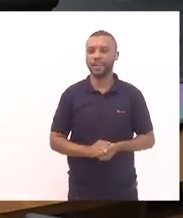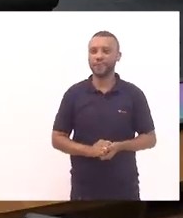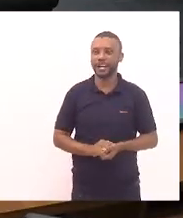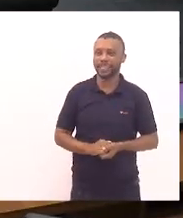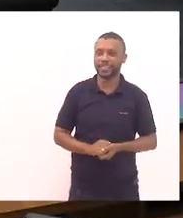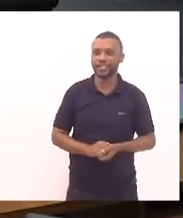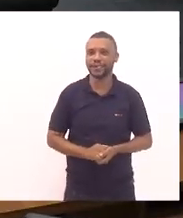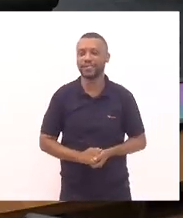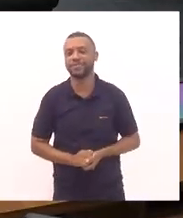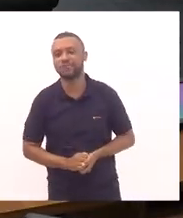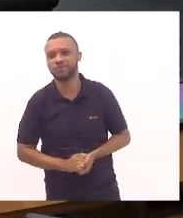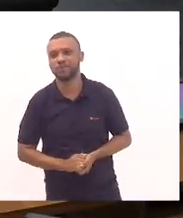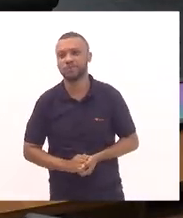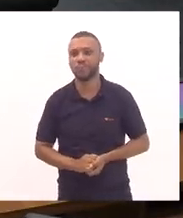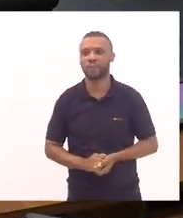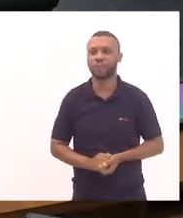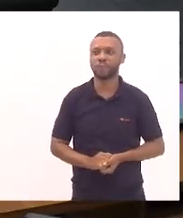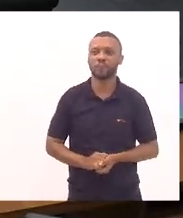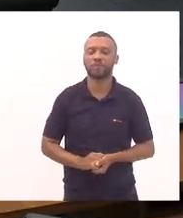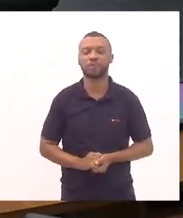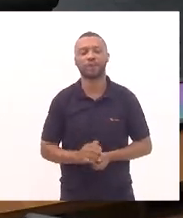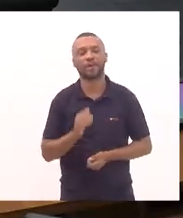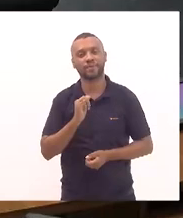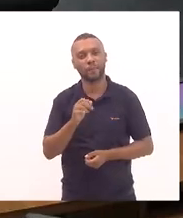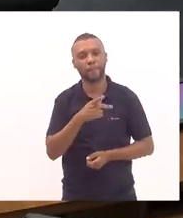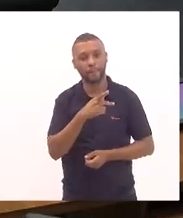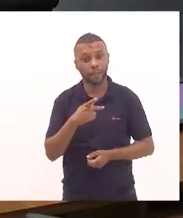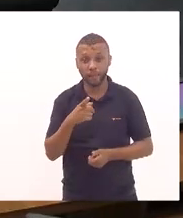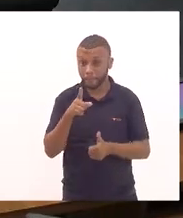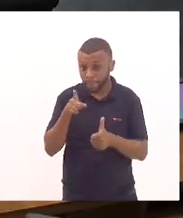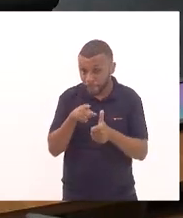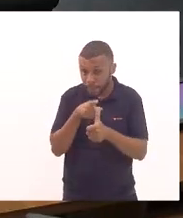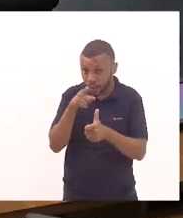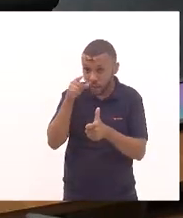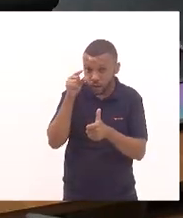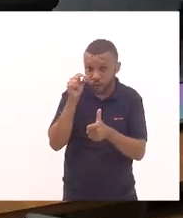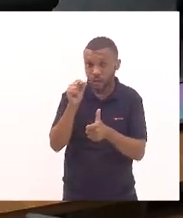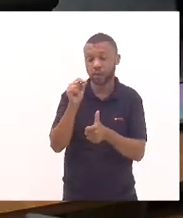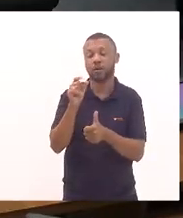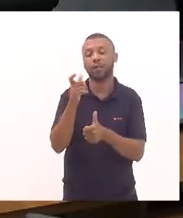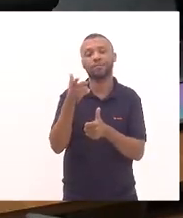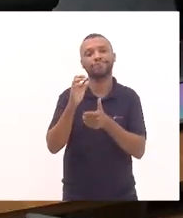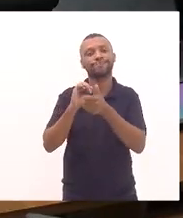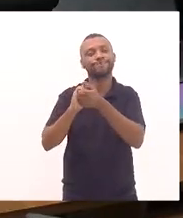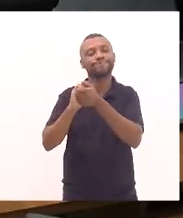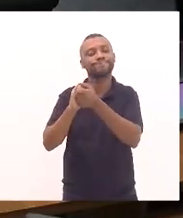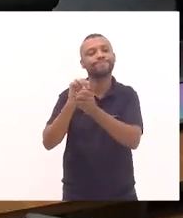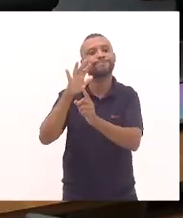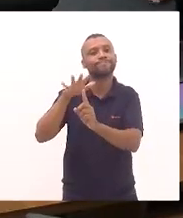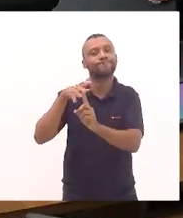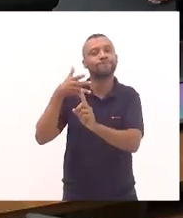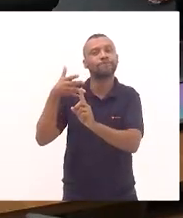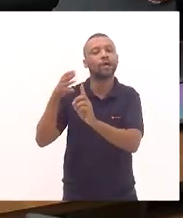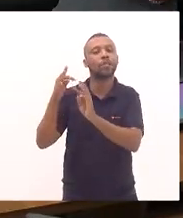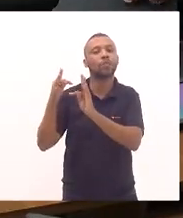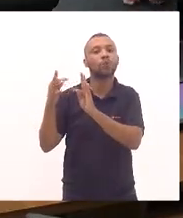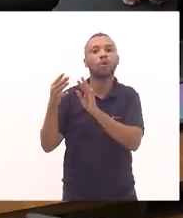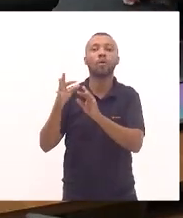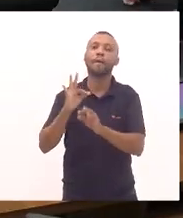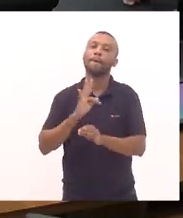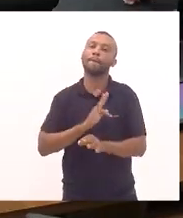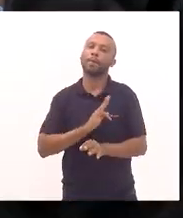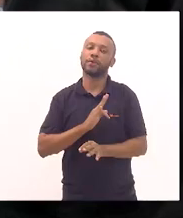O acordo está feito. Agora, presidente, em primeiro lugar, eu quero saudar aqui todos os